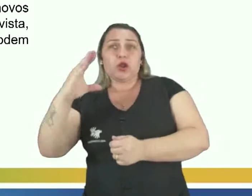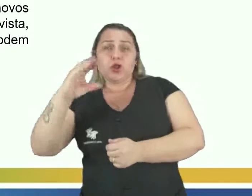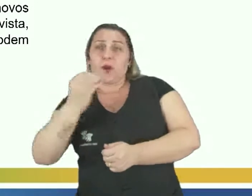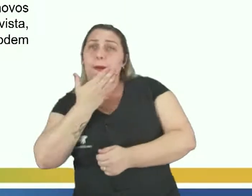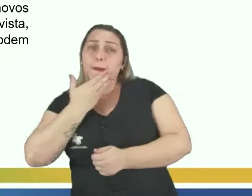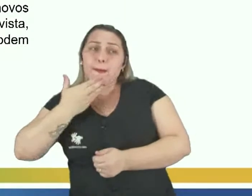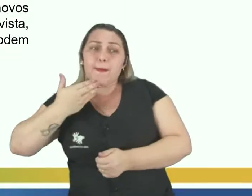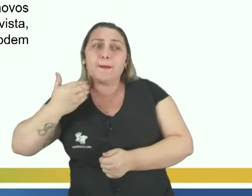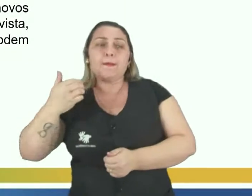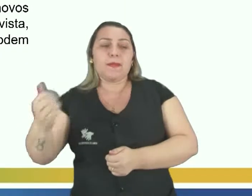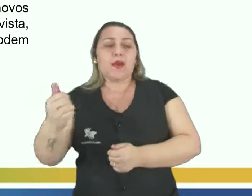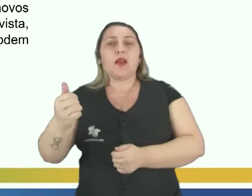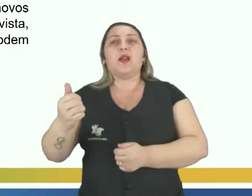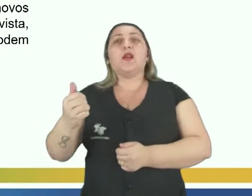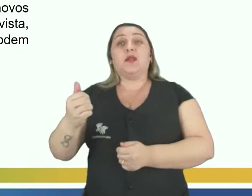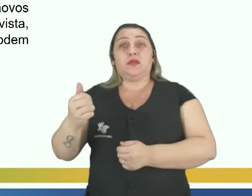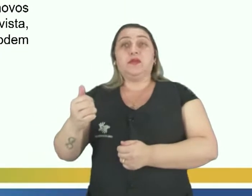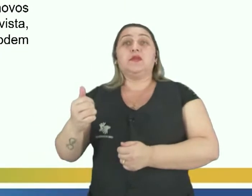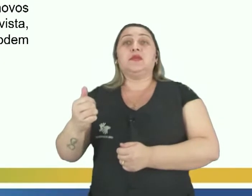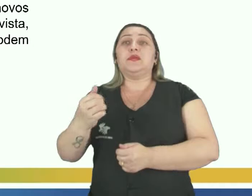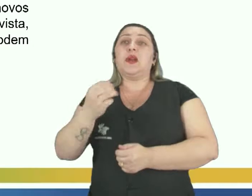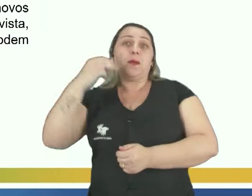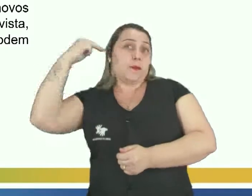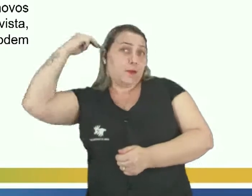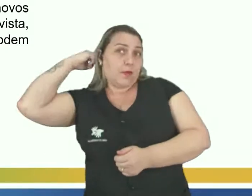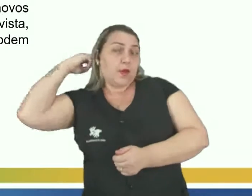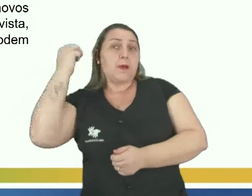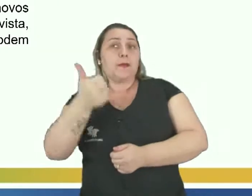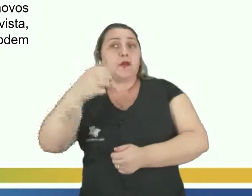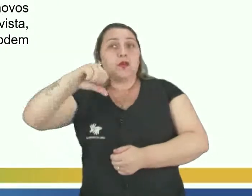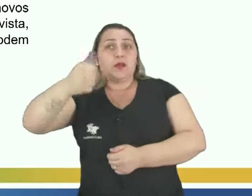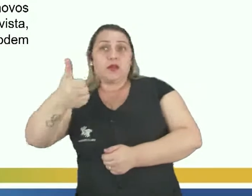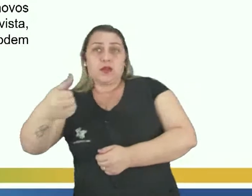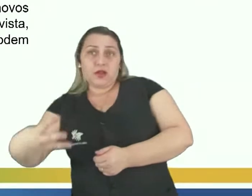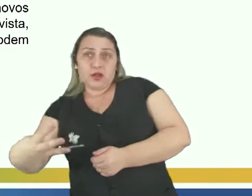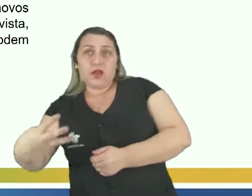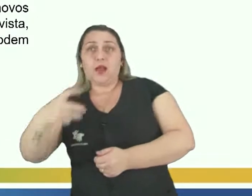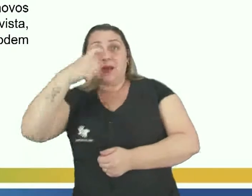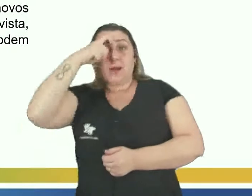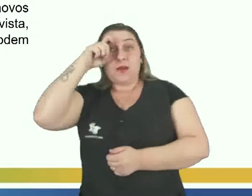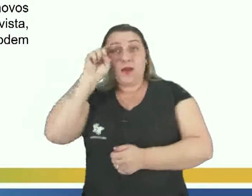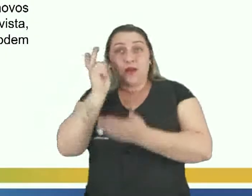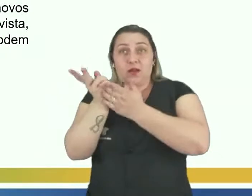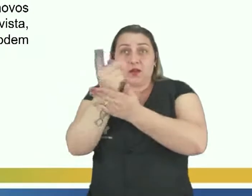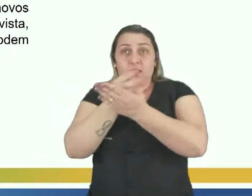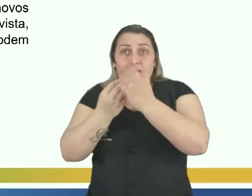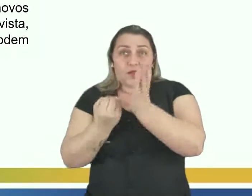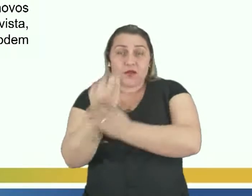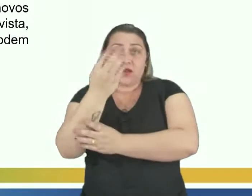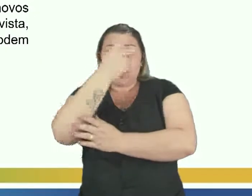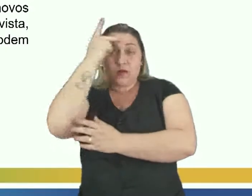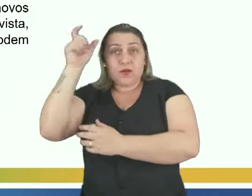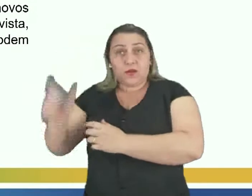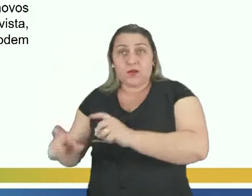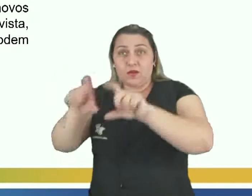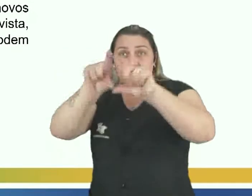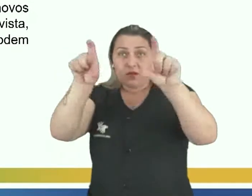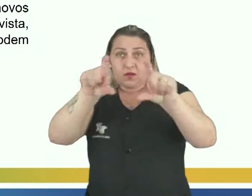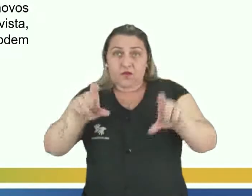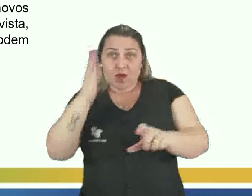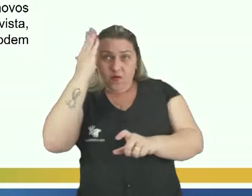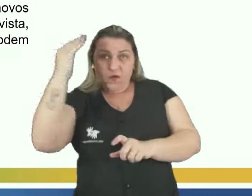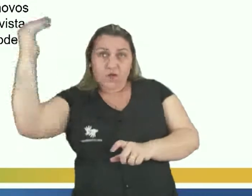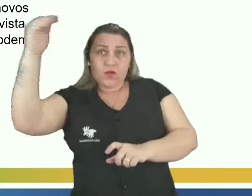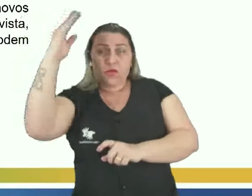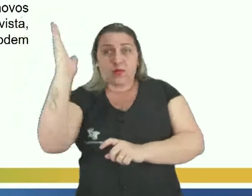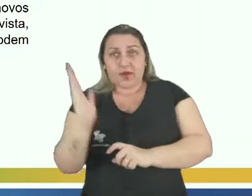melhor amigo da Mônica? Desde 1963, quando Maurício de Souza criou os personagens em quadrinhos mais famosos